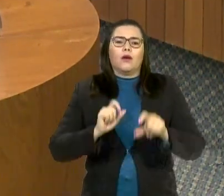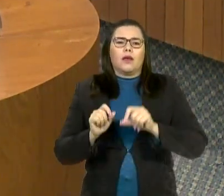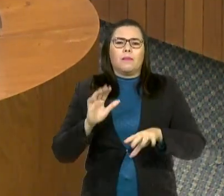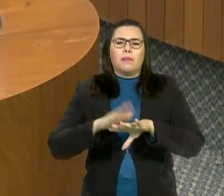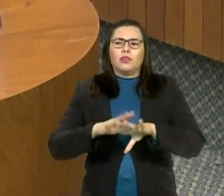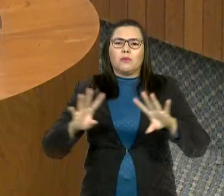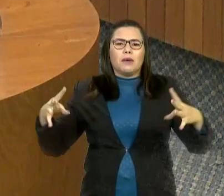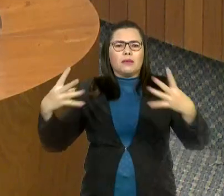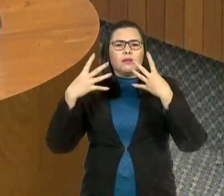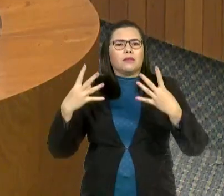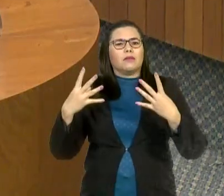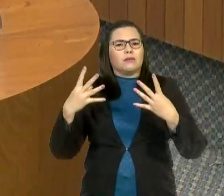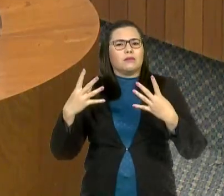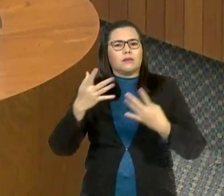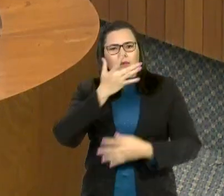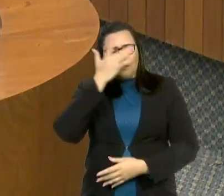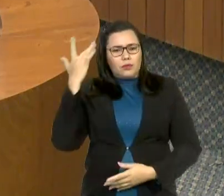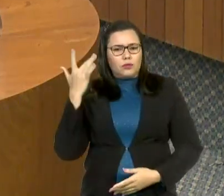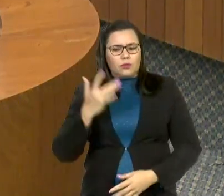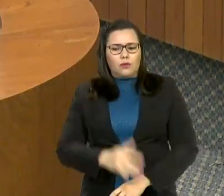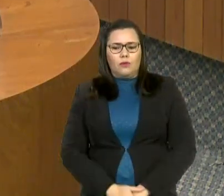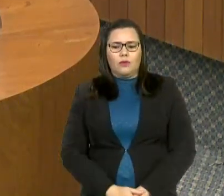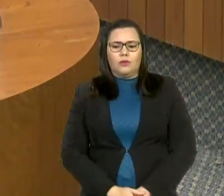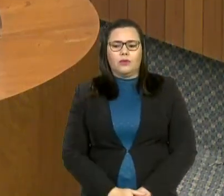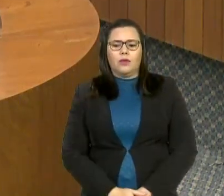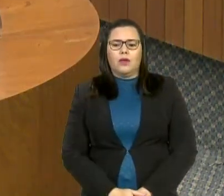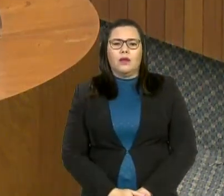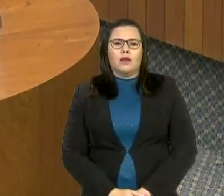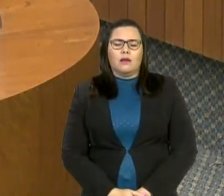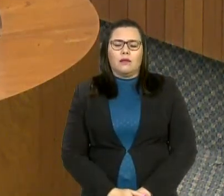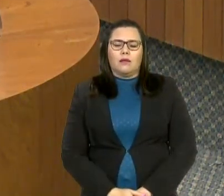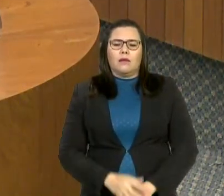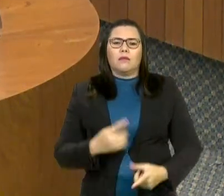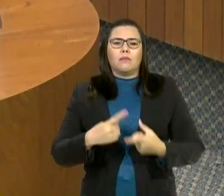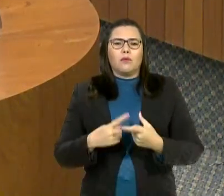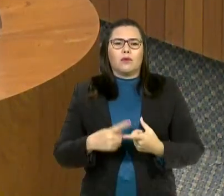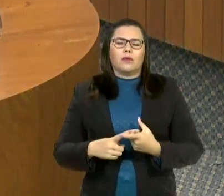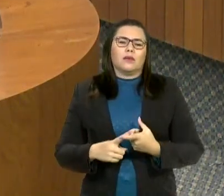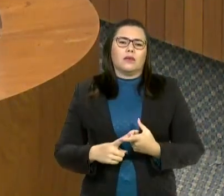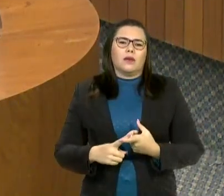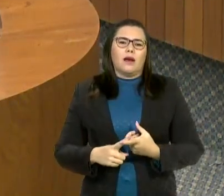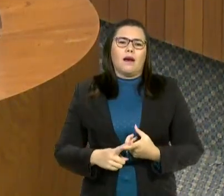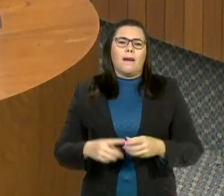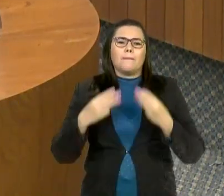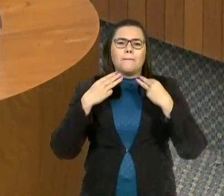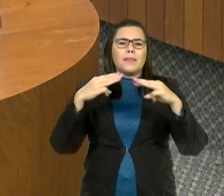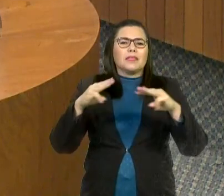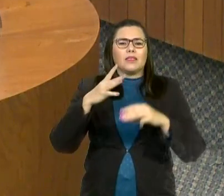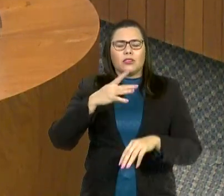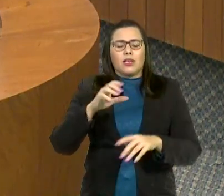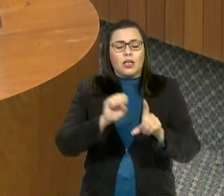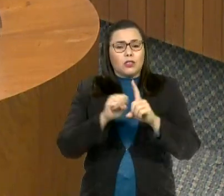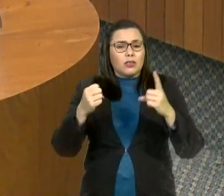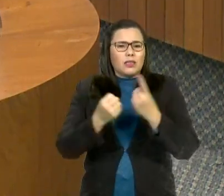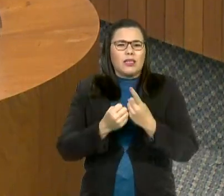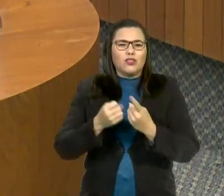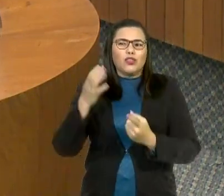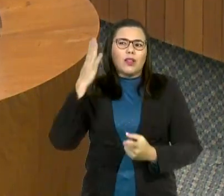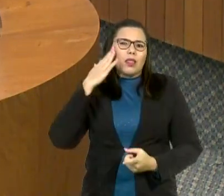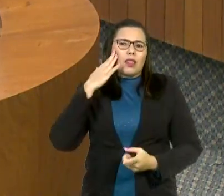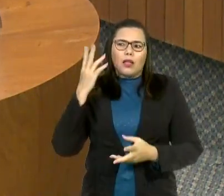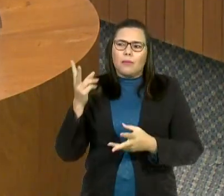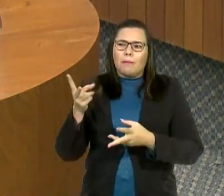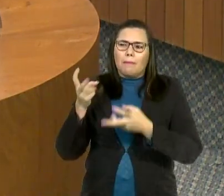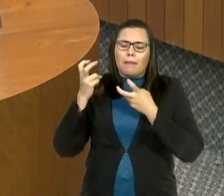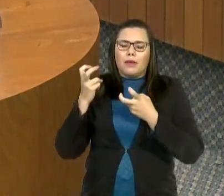impunidade, como Vossa Excelência bem colocou. Porque a sensação que passa para a sociedade, no momento em que um crime como esse, que tem que trazer